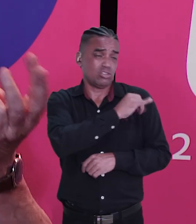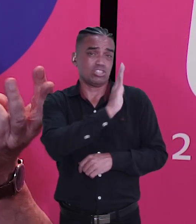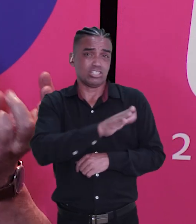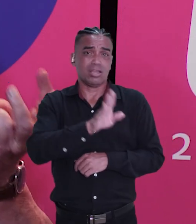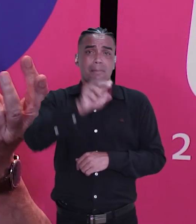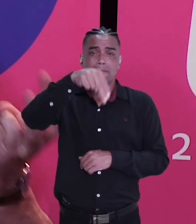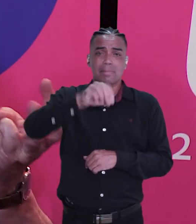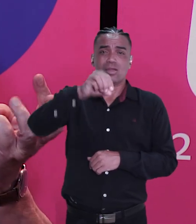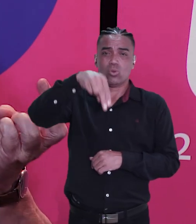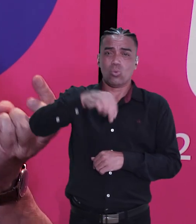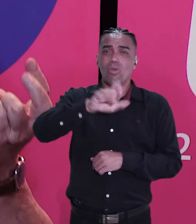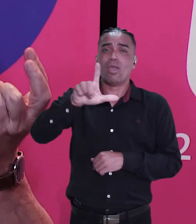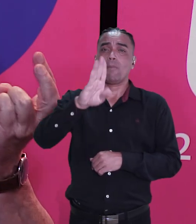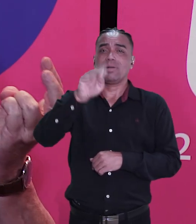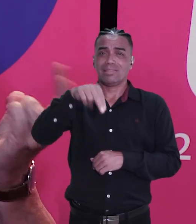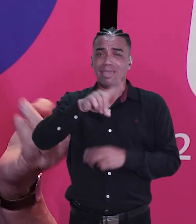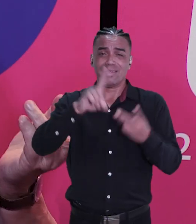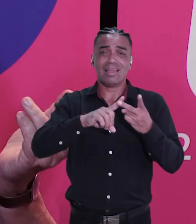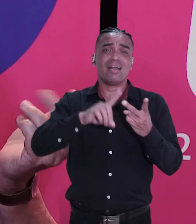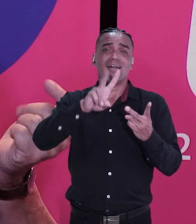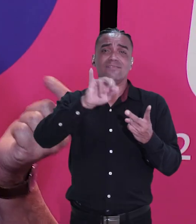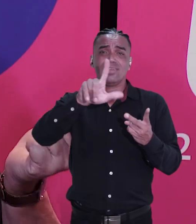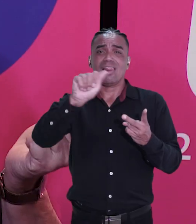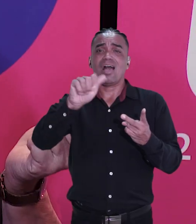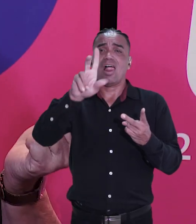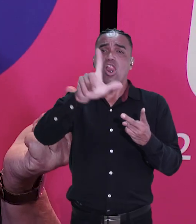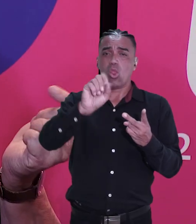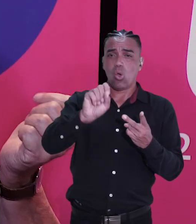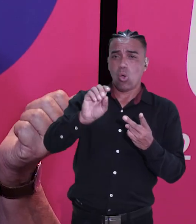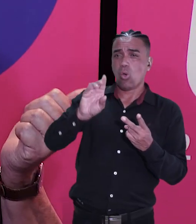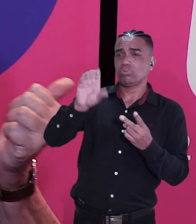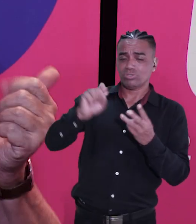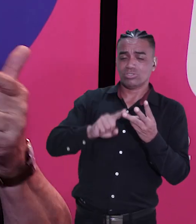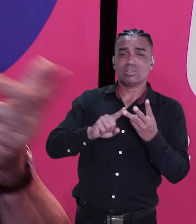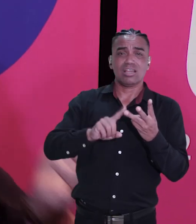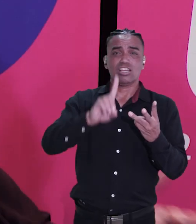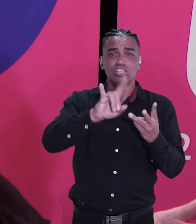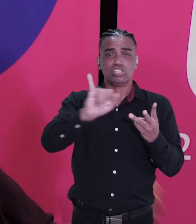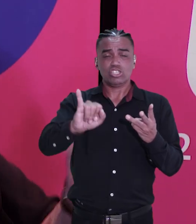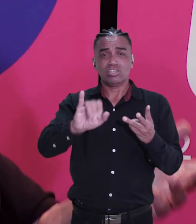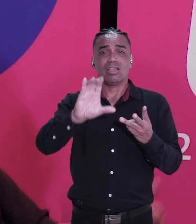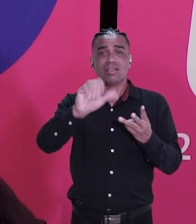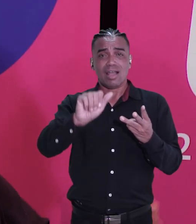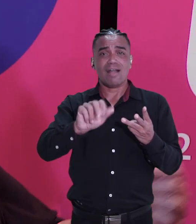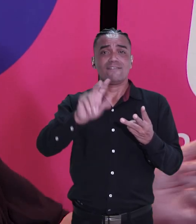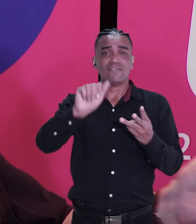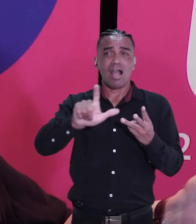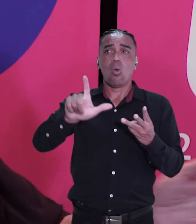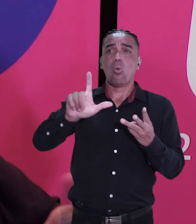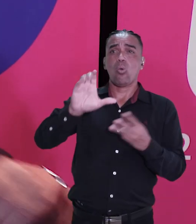Rio já tinha o Manuel Bandeira, o Vila Lobos, o Di Cavalcante, o Roquete